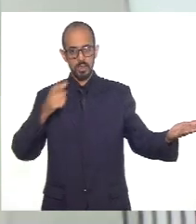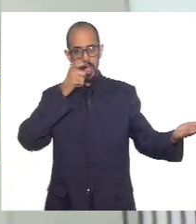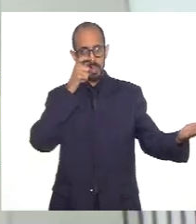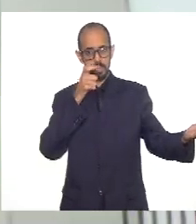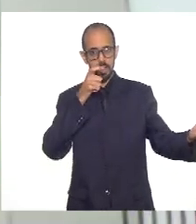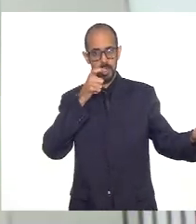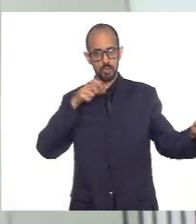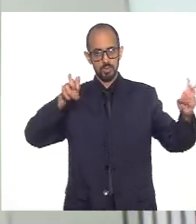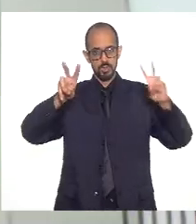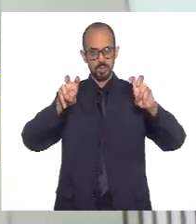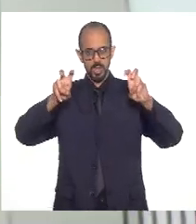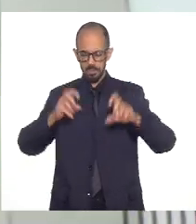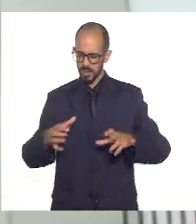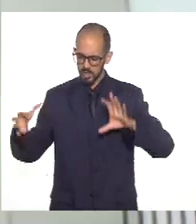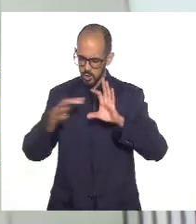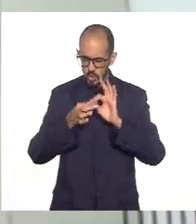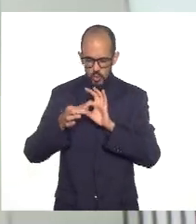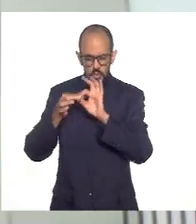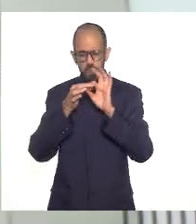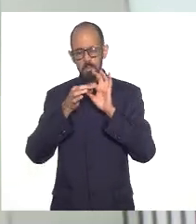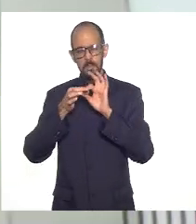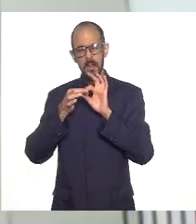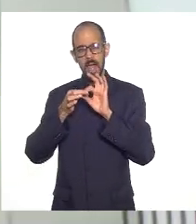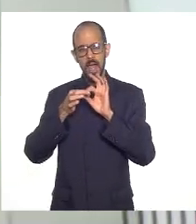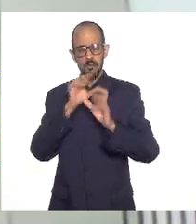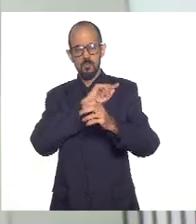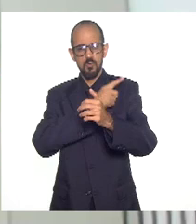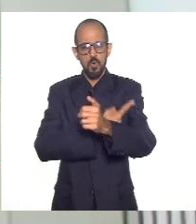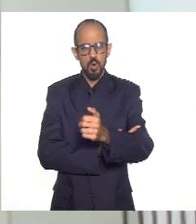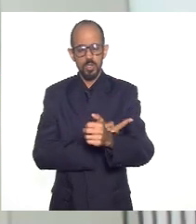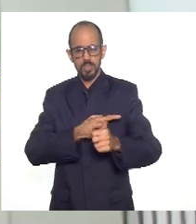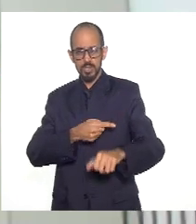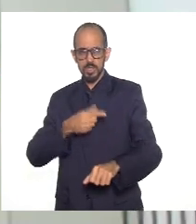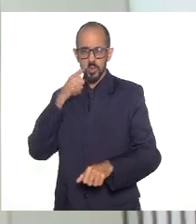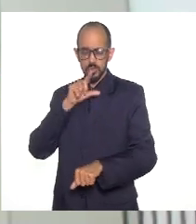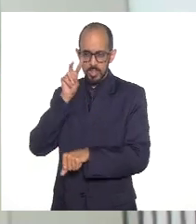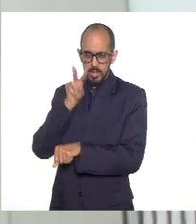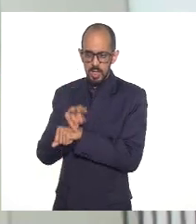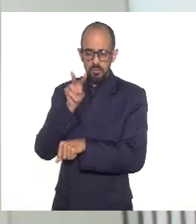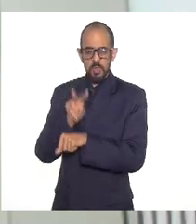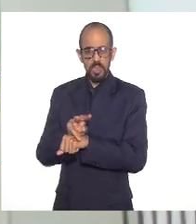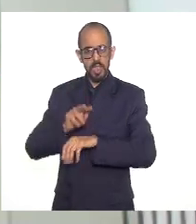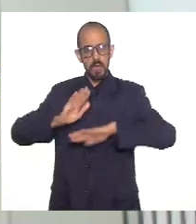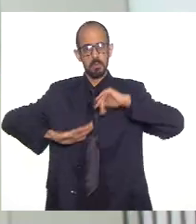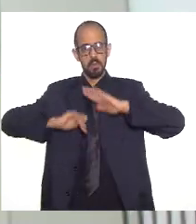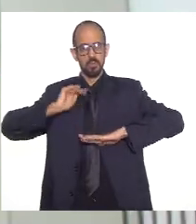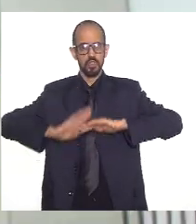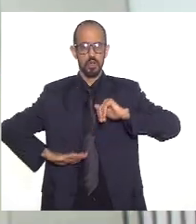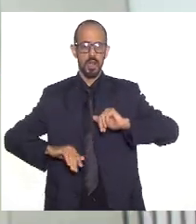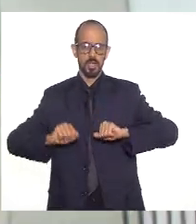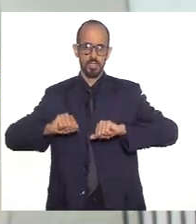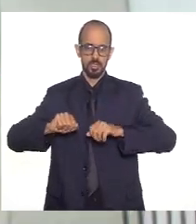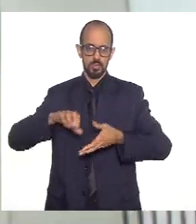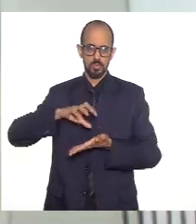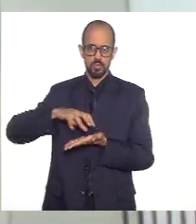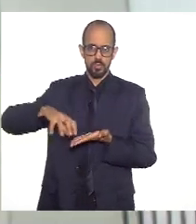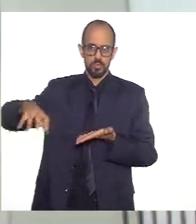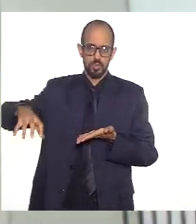gente possa somar forças e defender, né, o profissionalismo, a democracia na nossa rede de